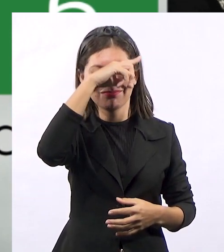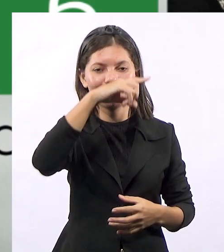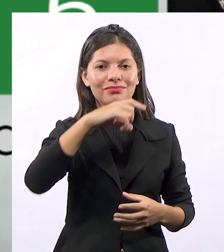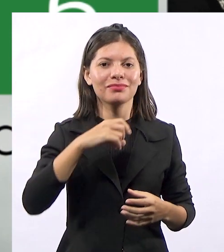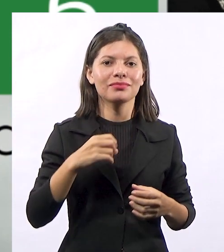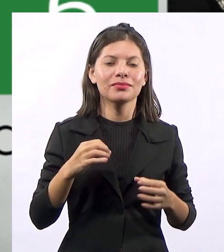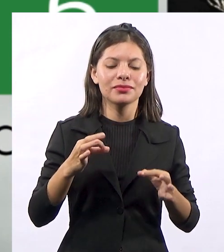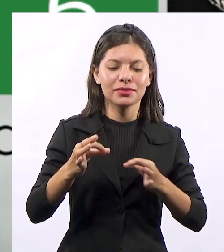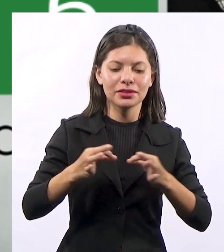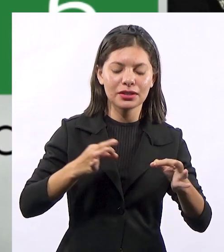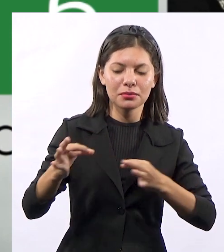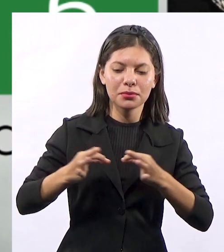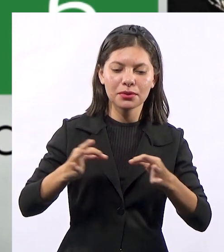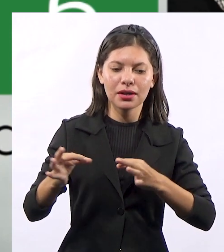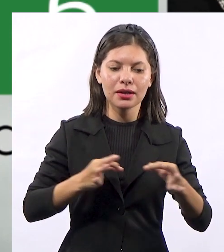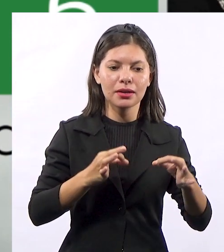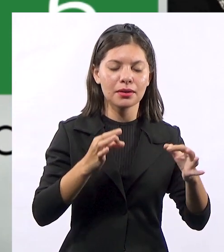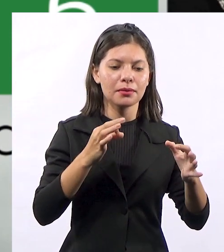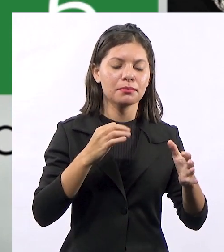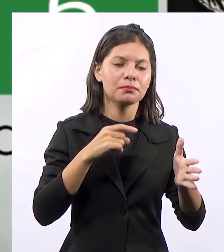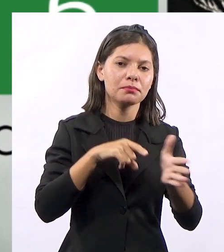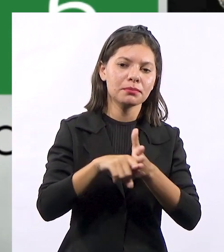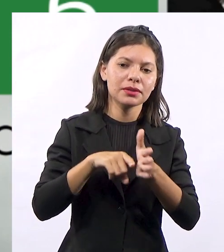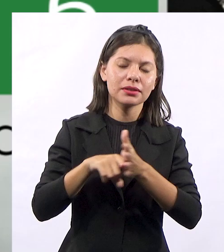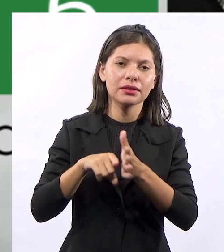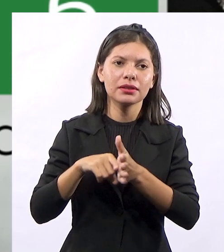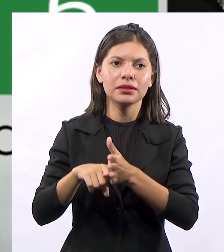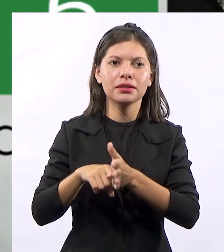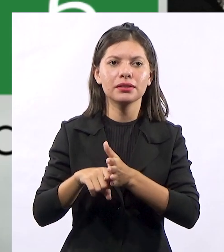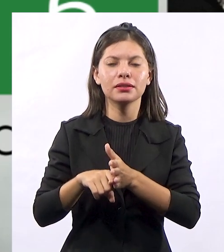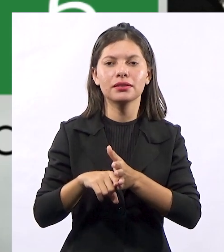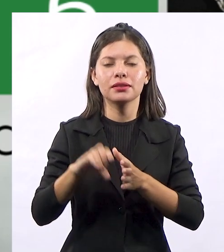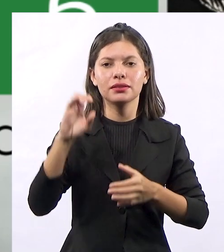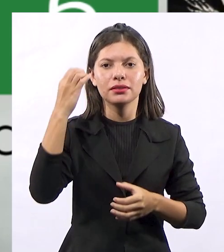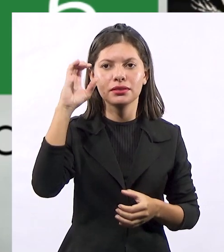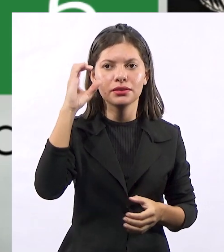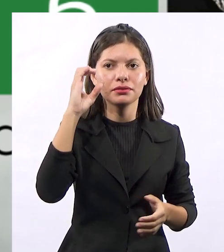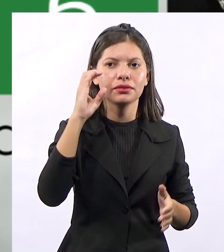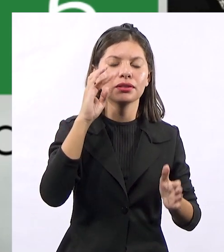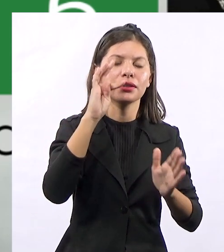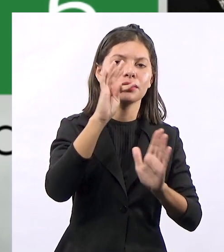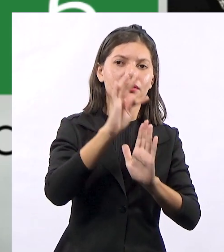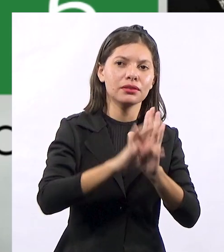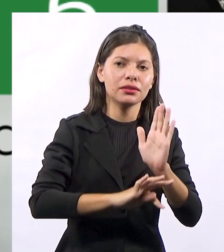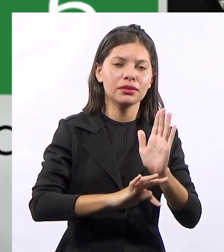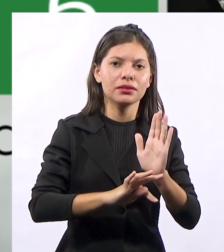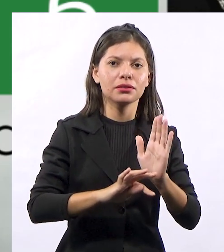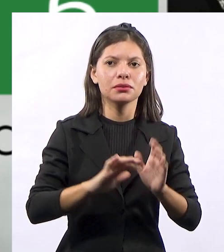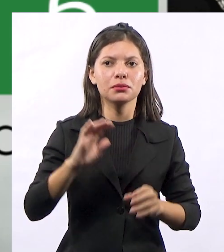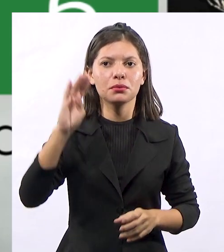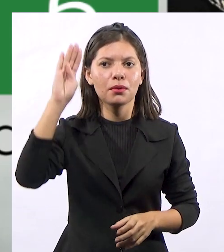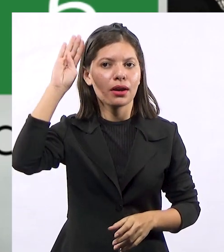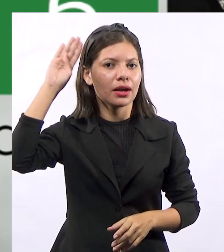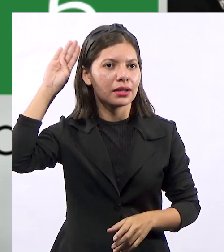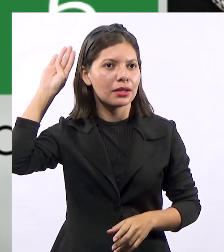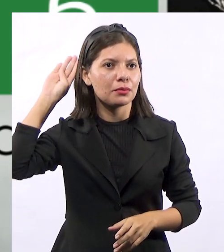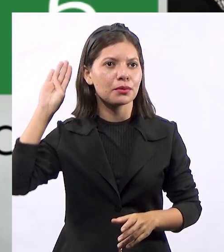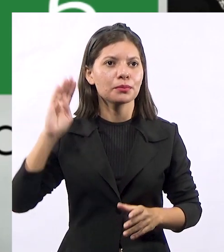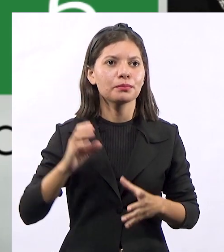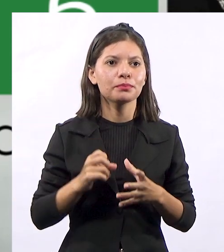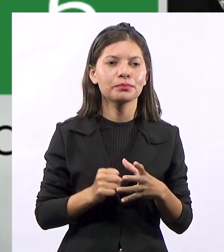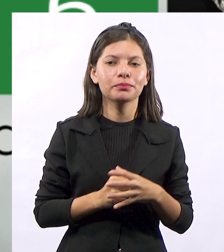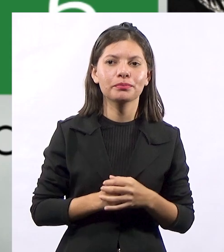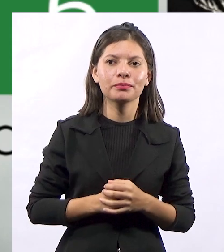elaborar da pesquisa científica e do texto acadêmico. Então, você vai aí vai mergulhar